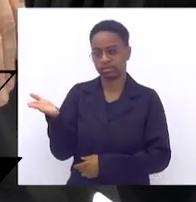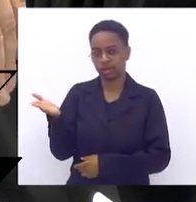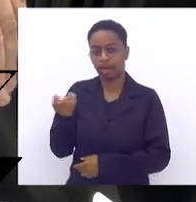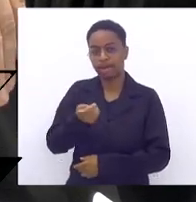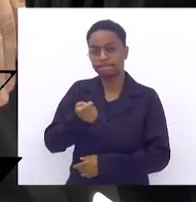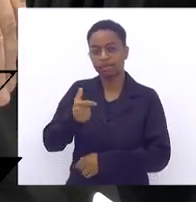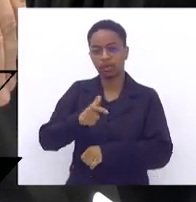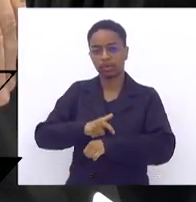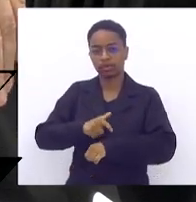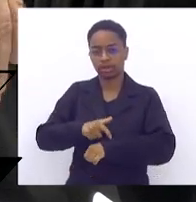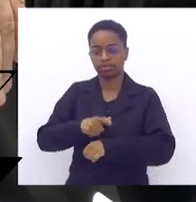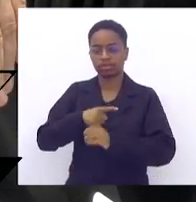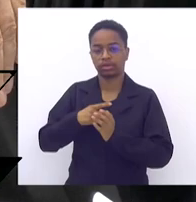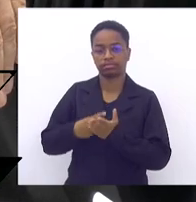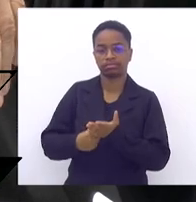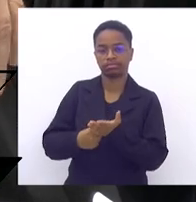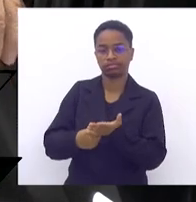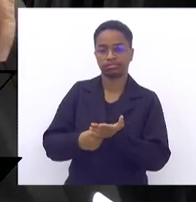recentemente, no Pacto RJ,